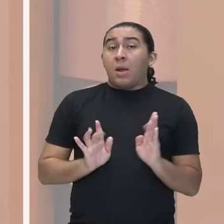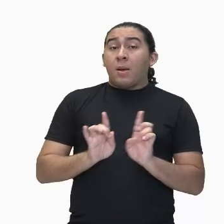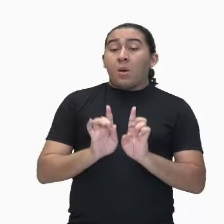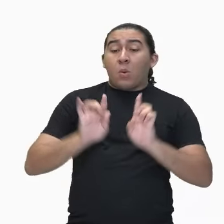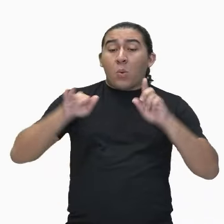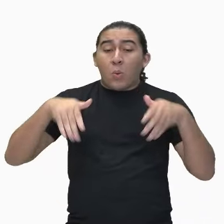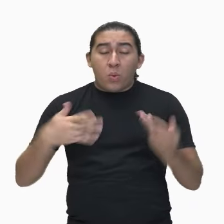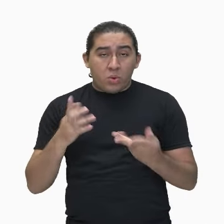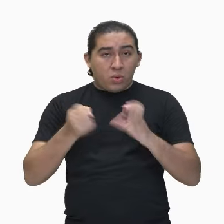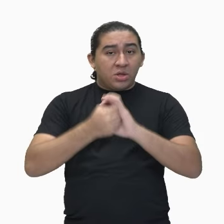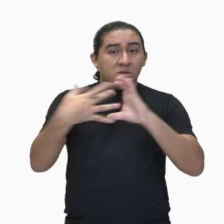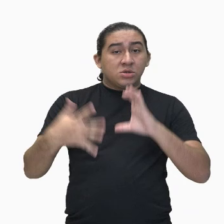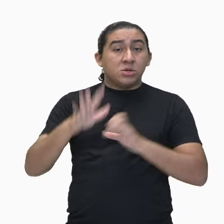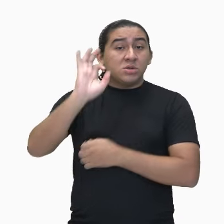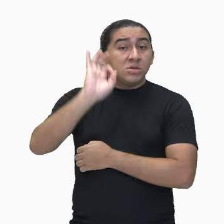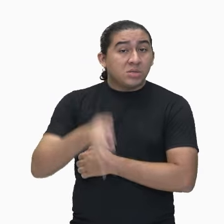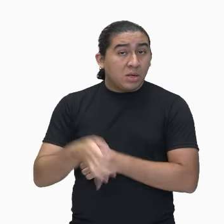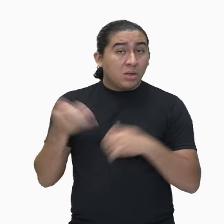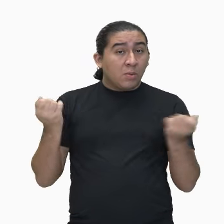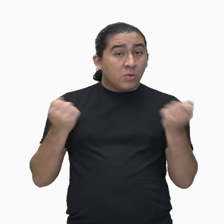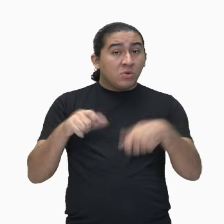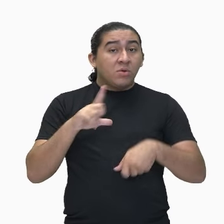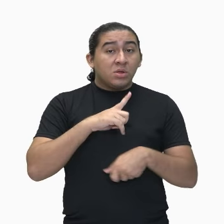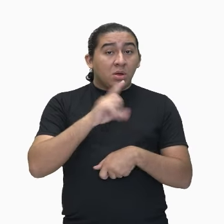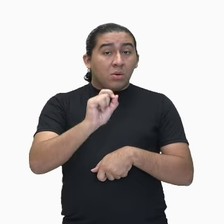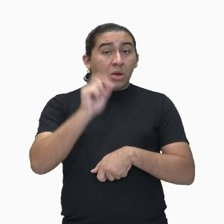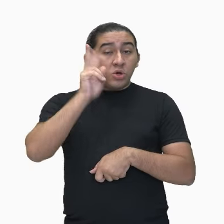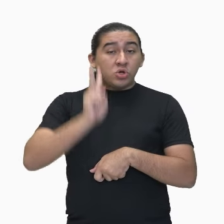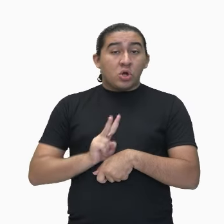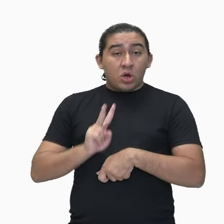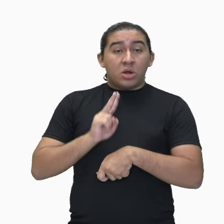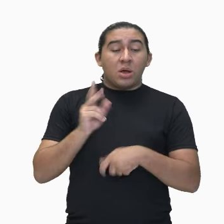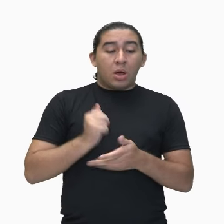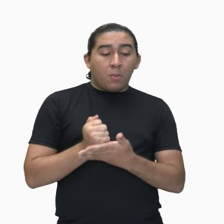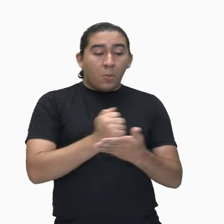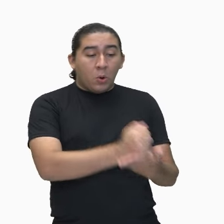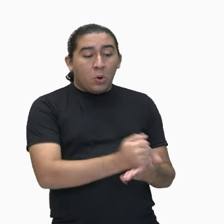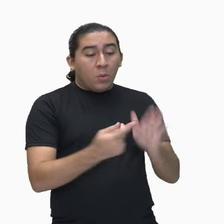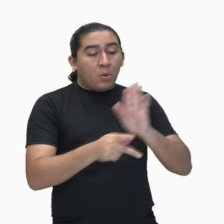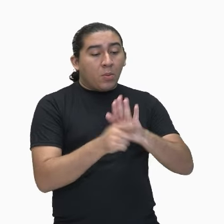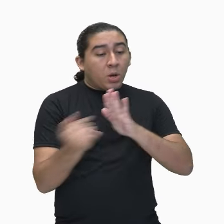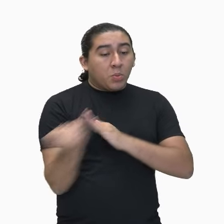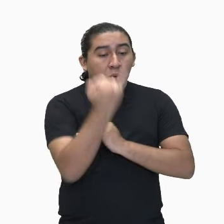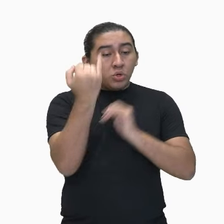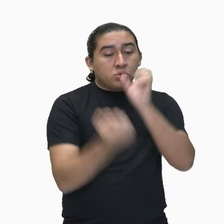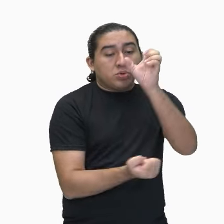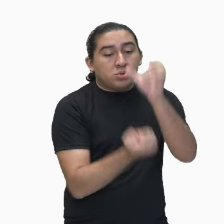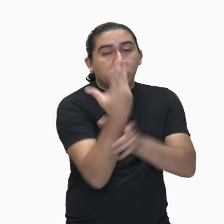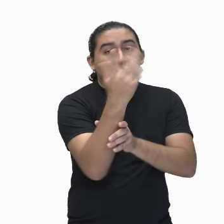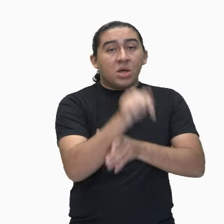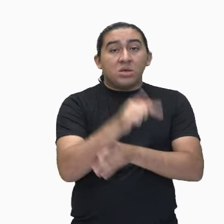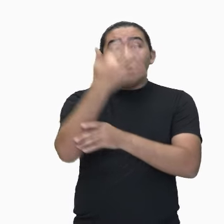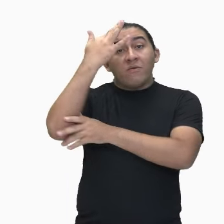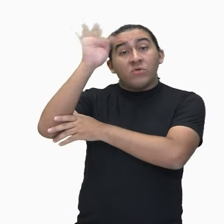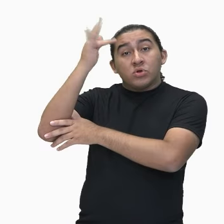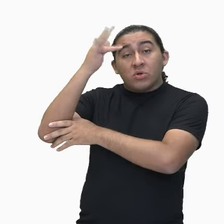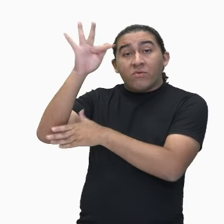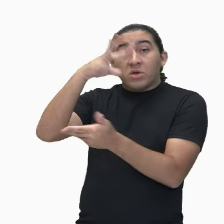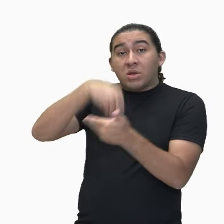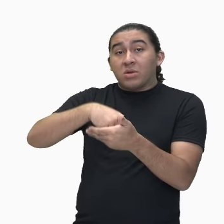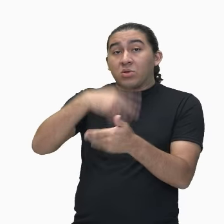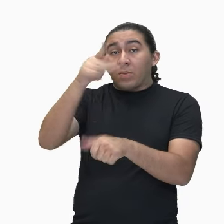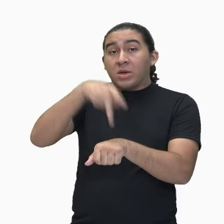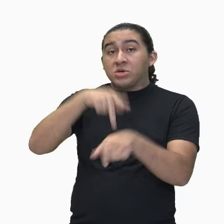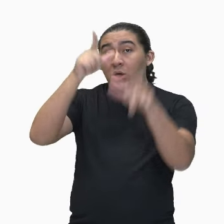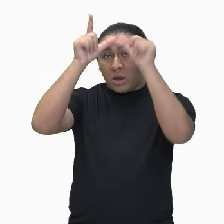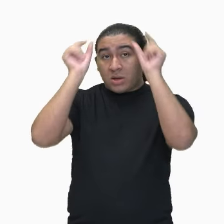especificamente, quais foram, né, as condições históricas que foram fundamentais para o surgimento dessa filosofia na Grécia? Nós